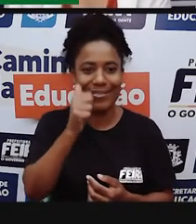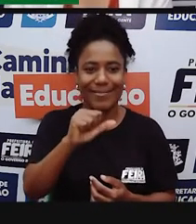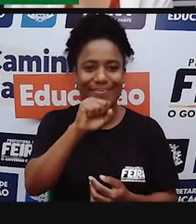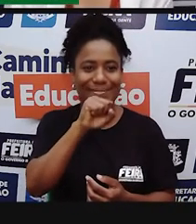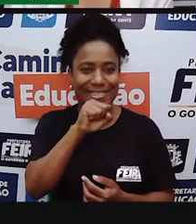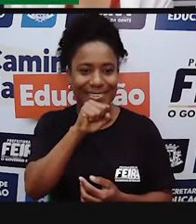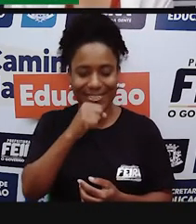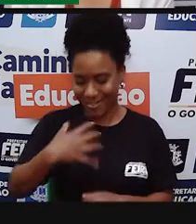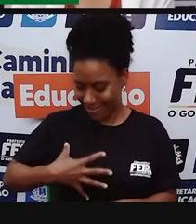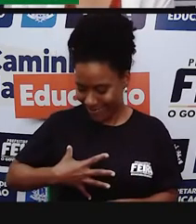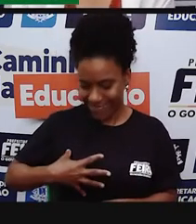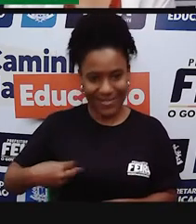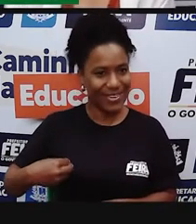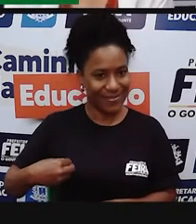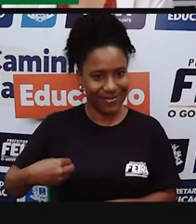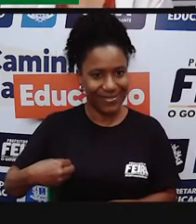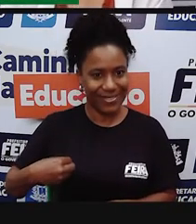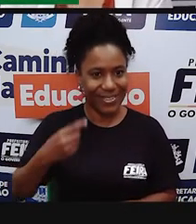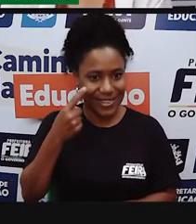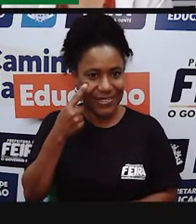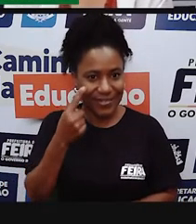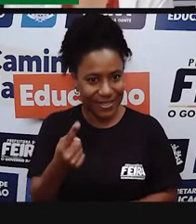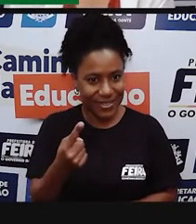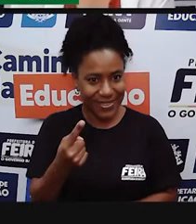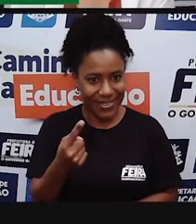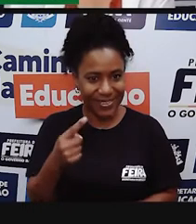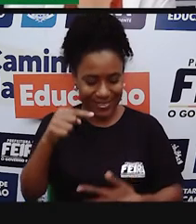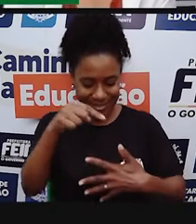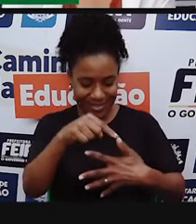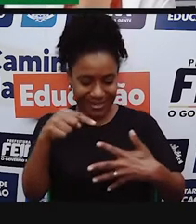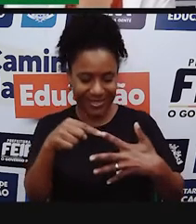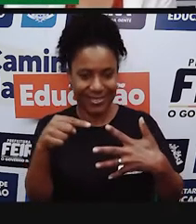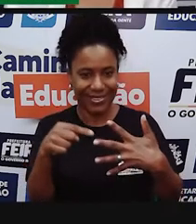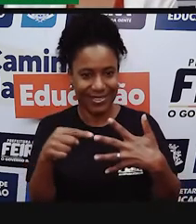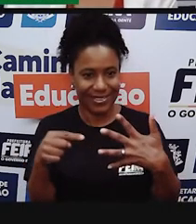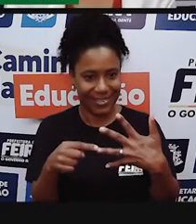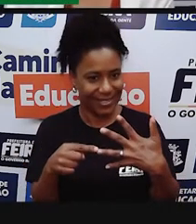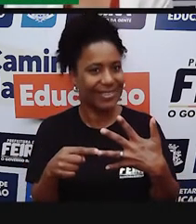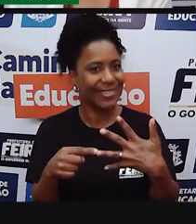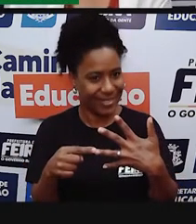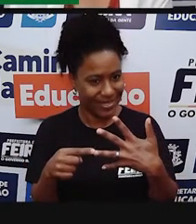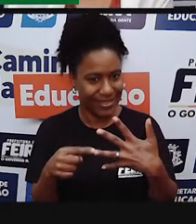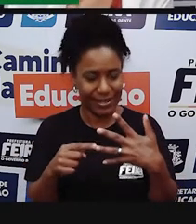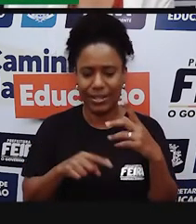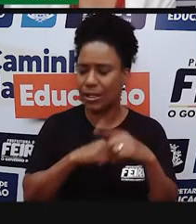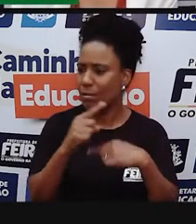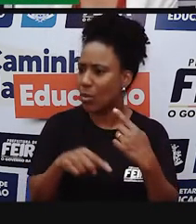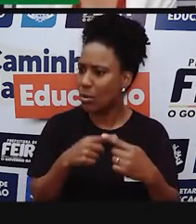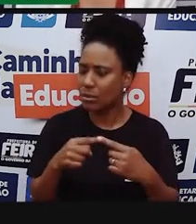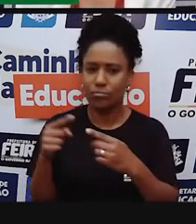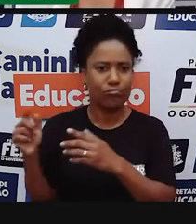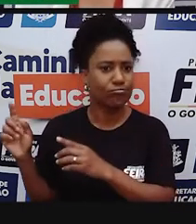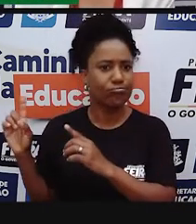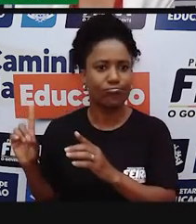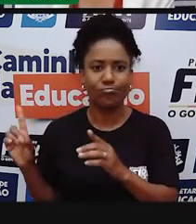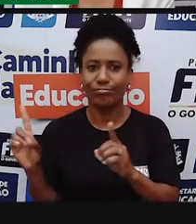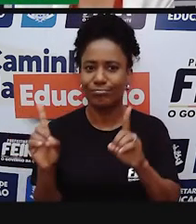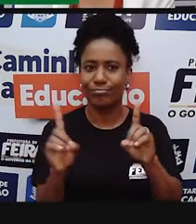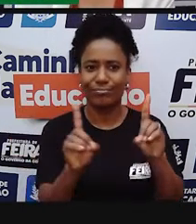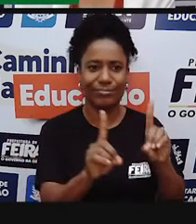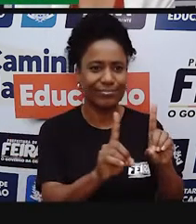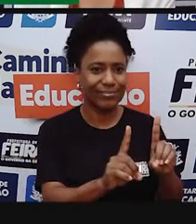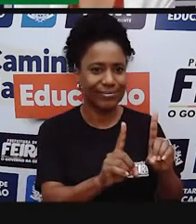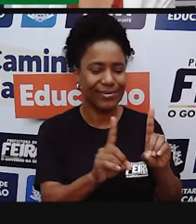e pelos filhos e o segundo momento nós já temos uma família diferente desse modelo